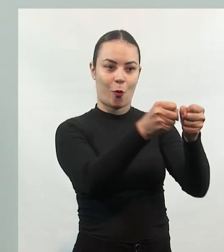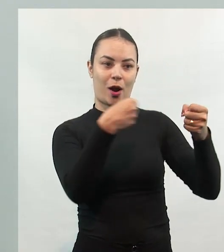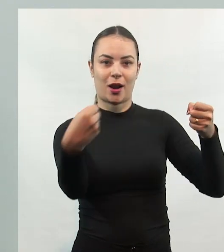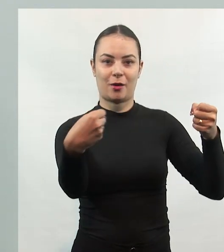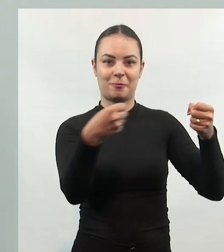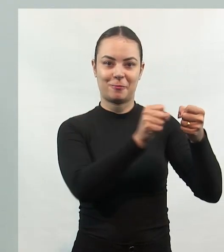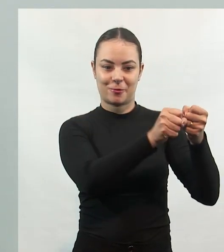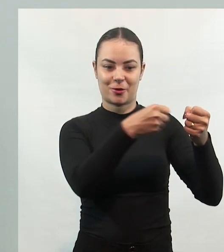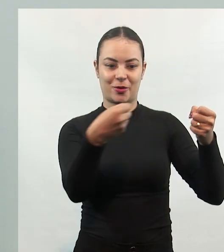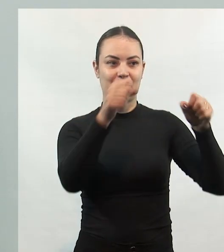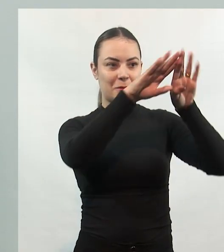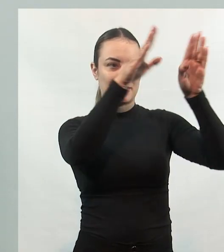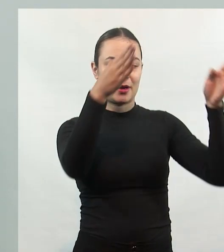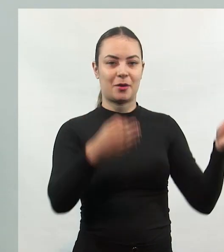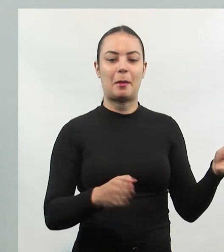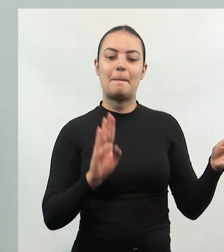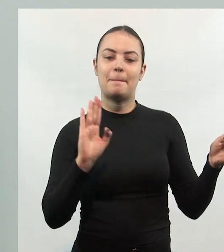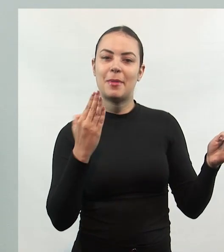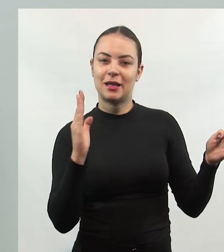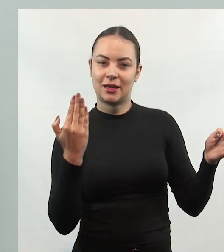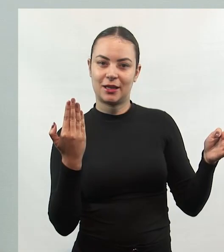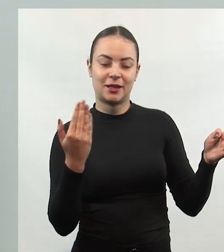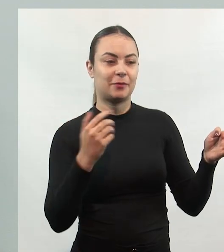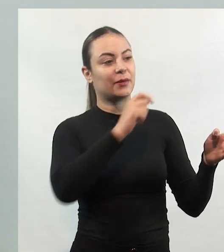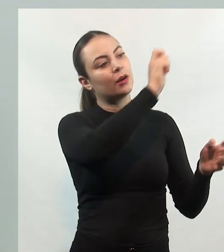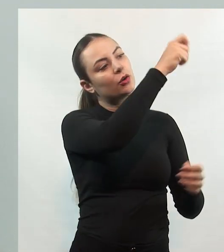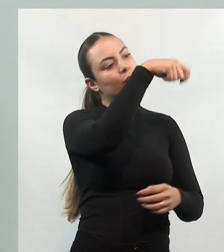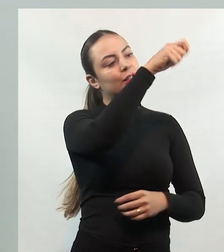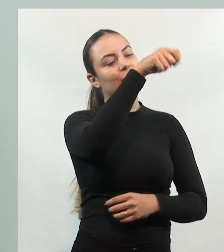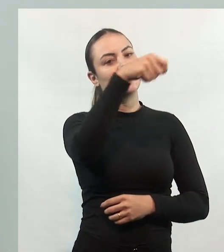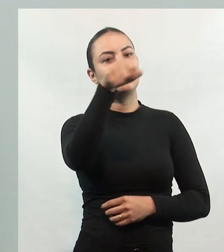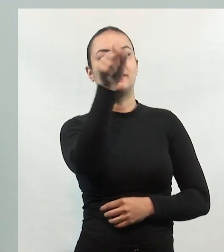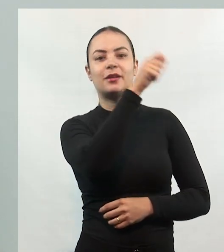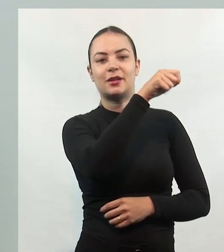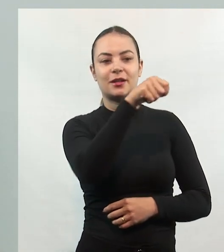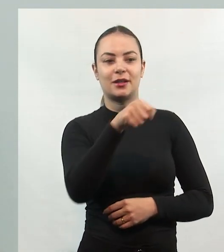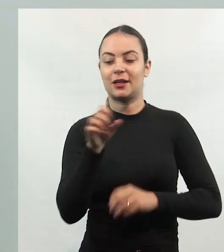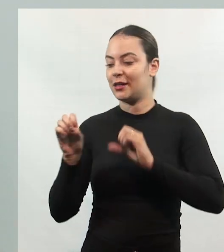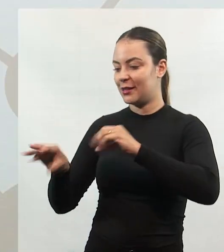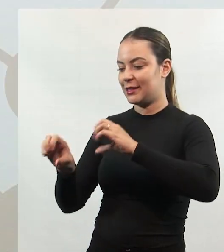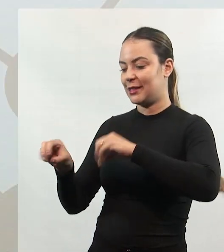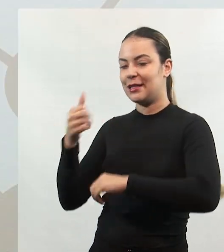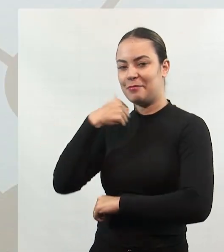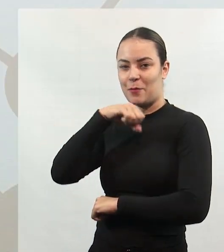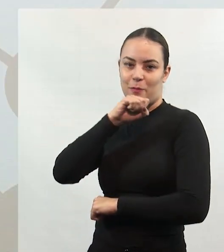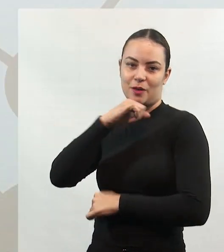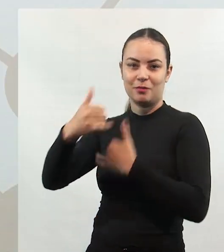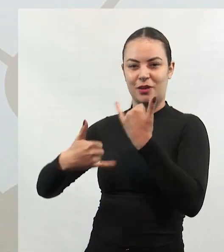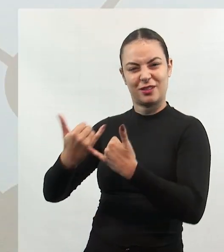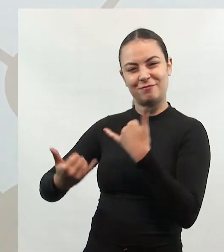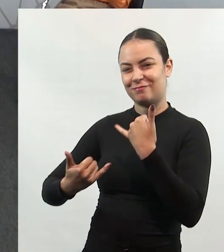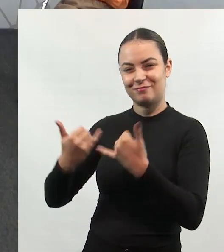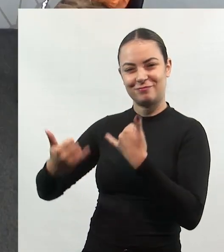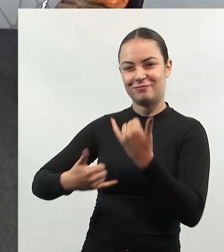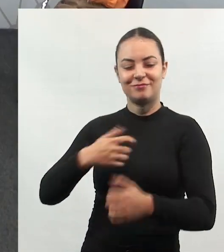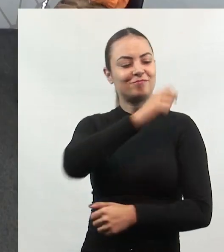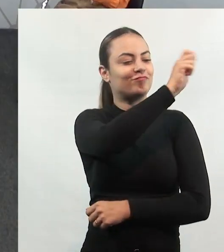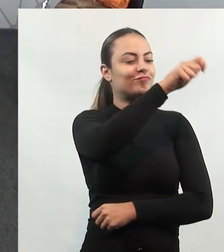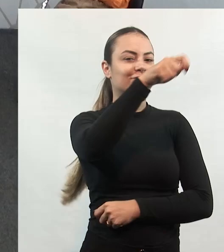ser professora. E o Carmela era aquela possibilidade, a nossa chance, né, de terminar o ensino